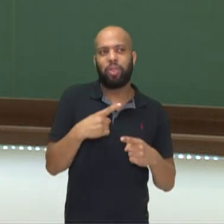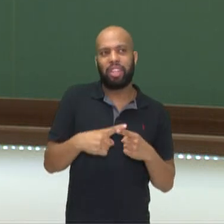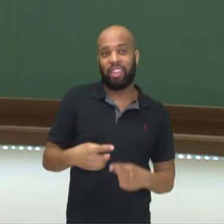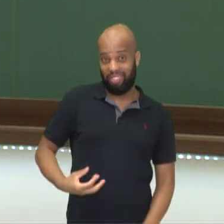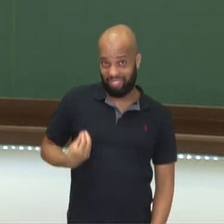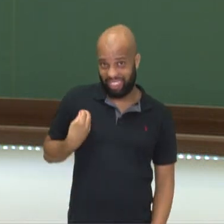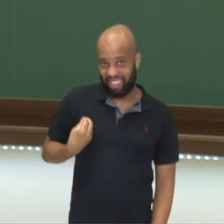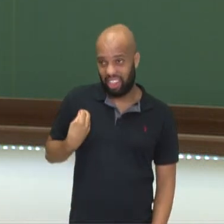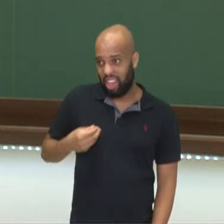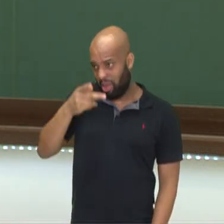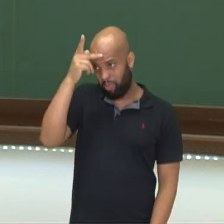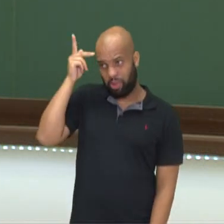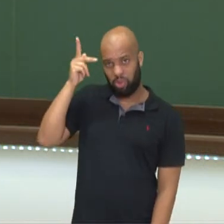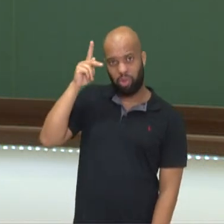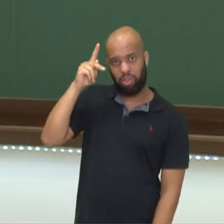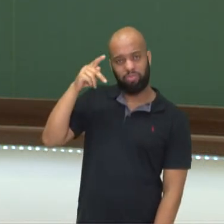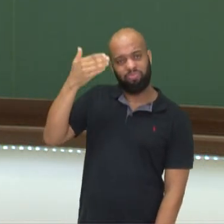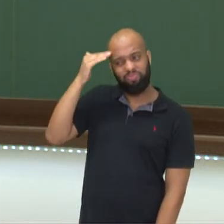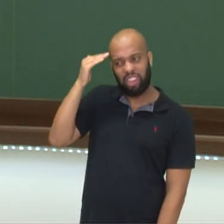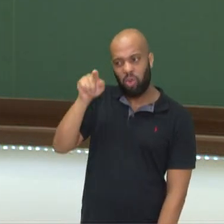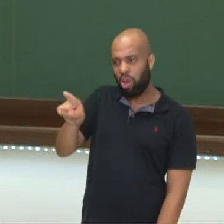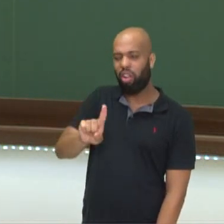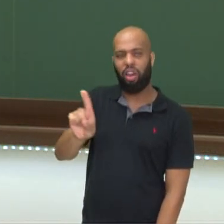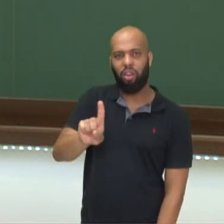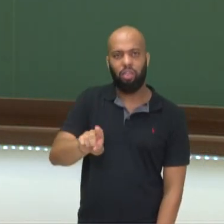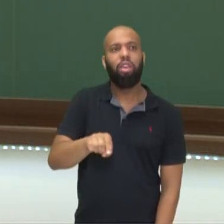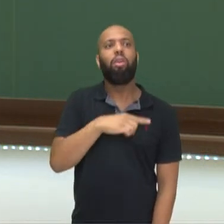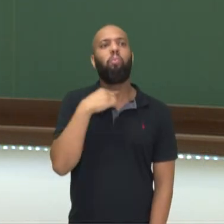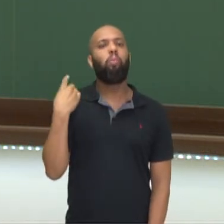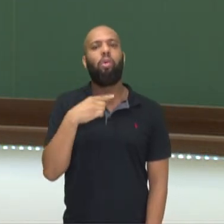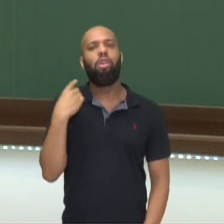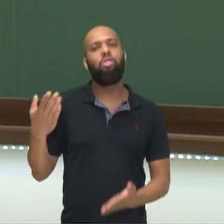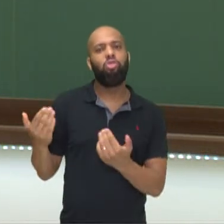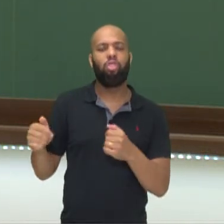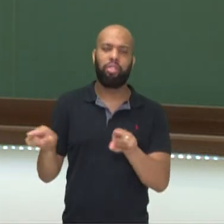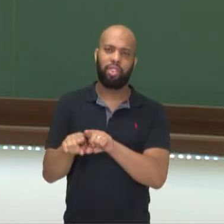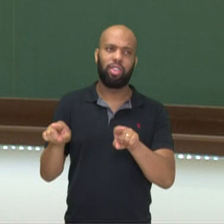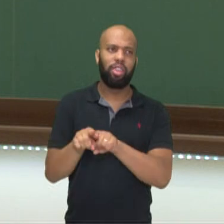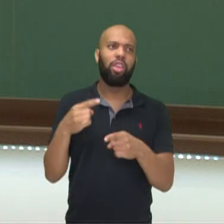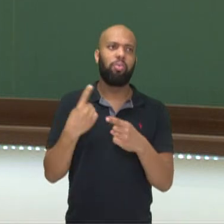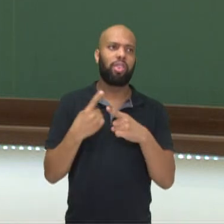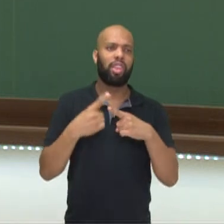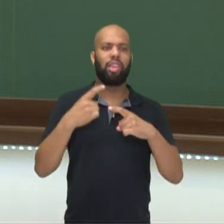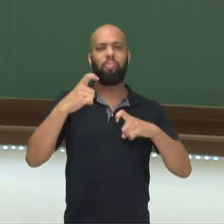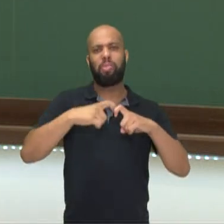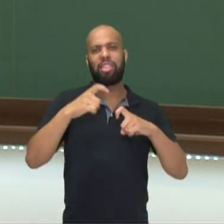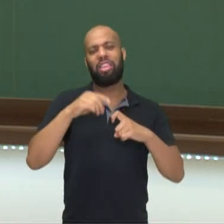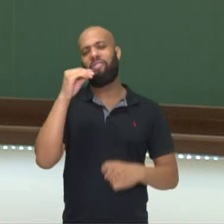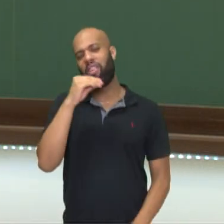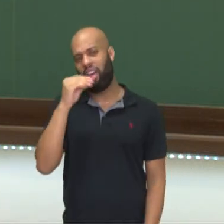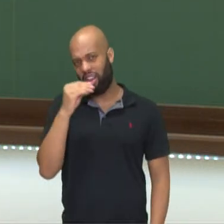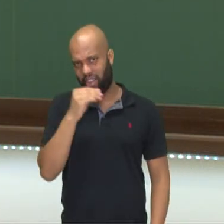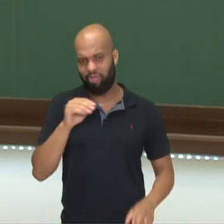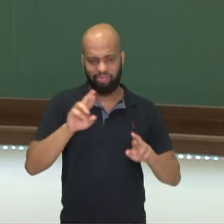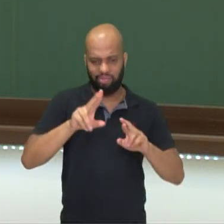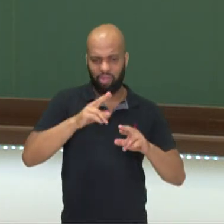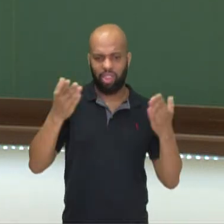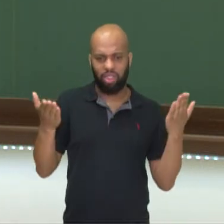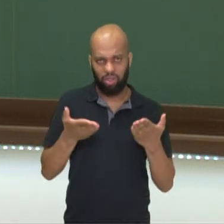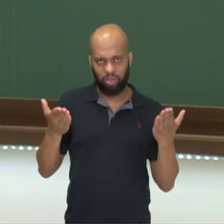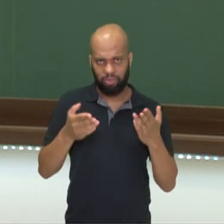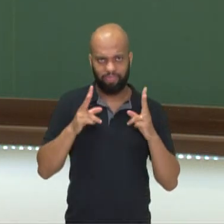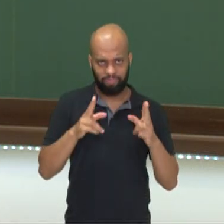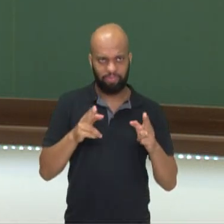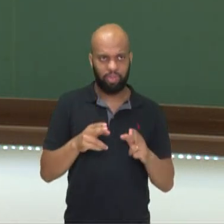vida e morreu também super jovem por conta da medicina da época que não era avançada, iguais os dias de hoje. Ele morreu